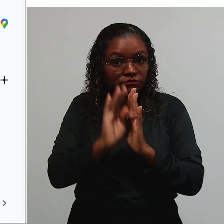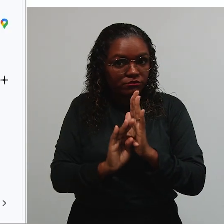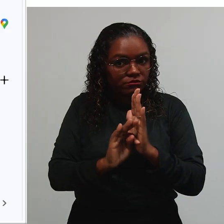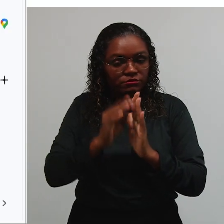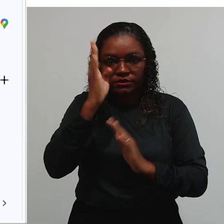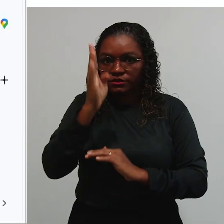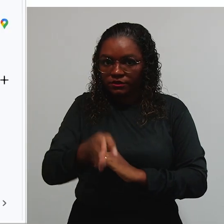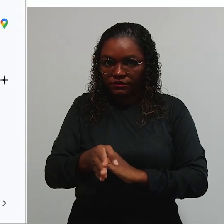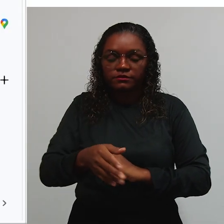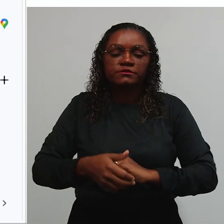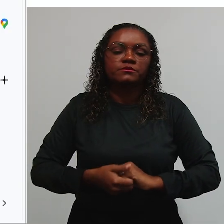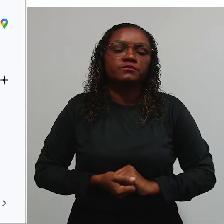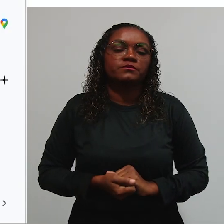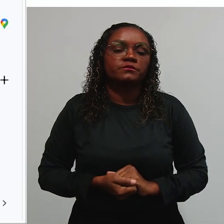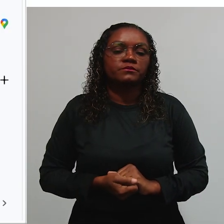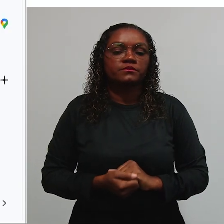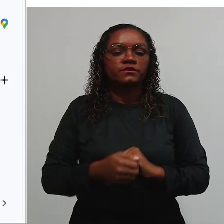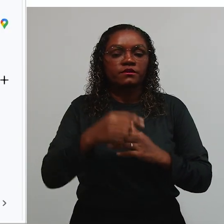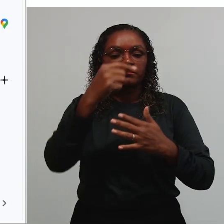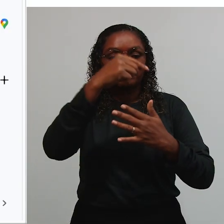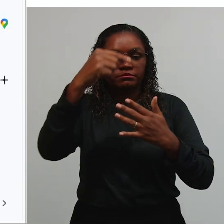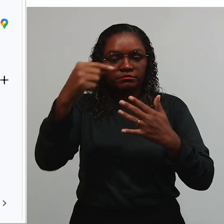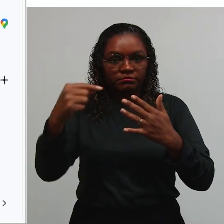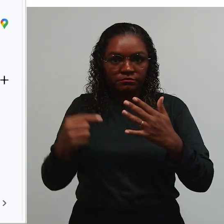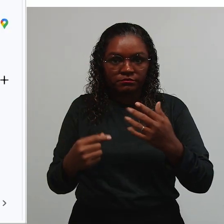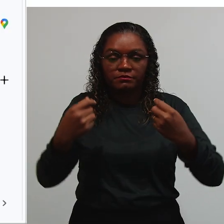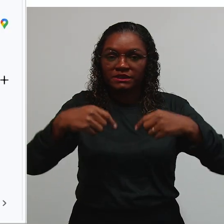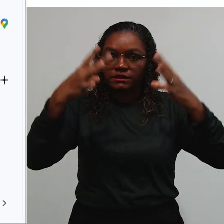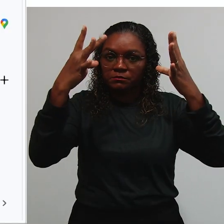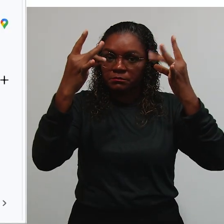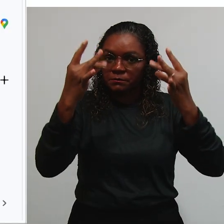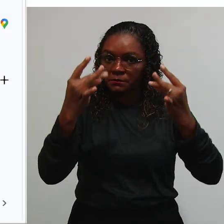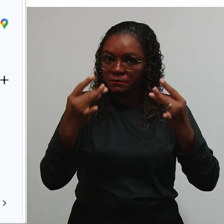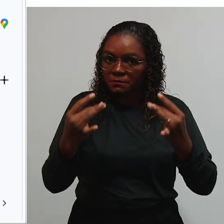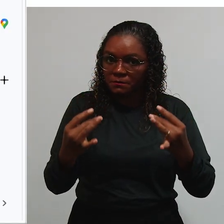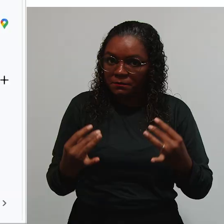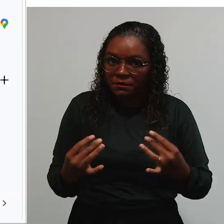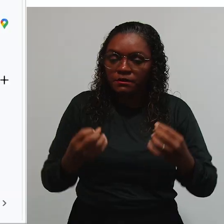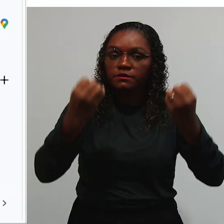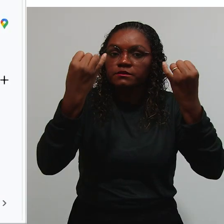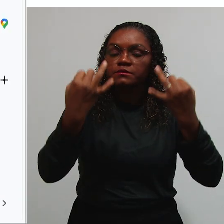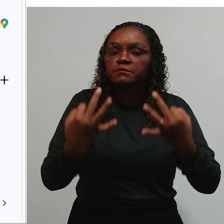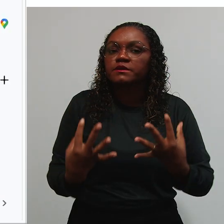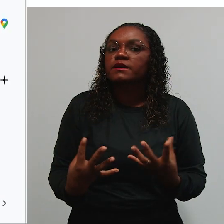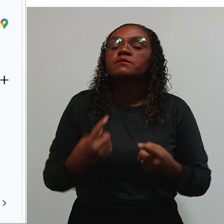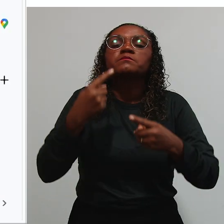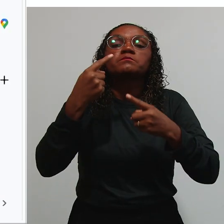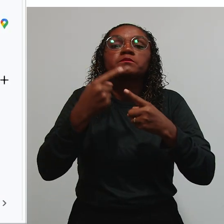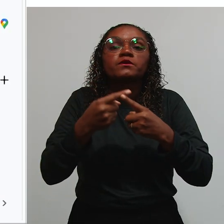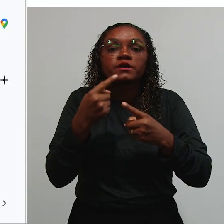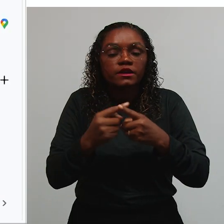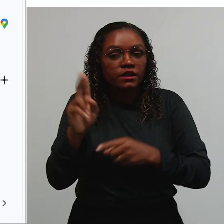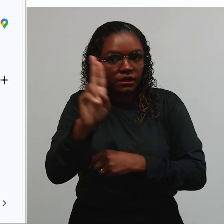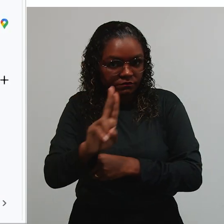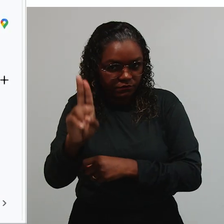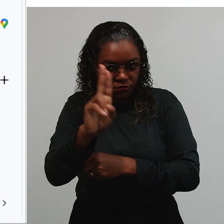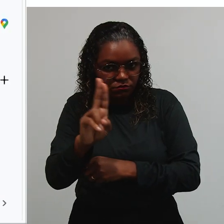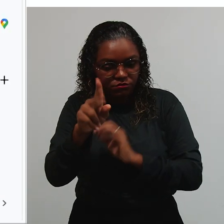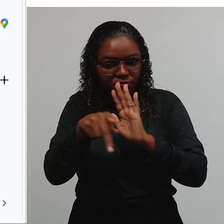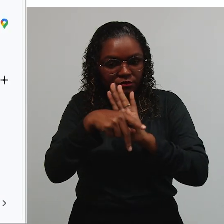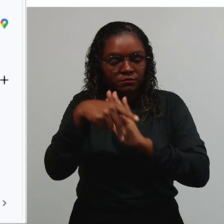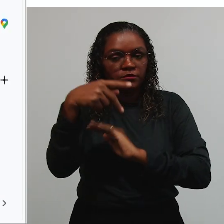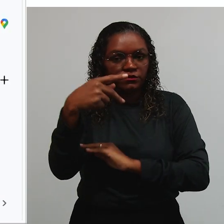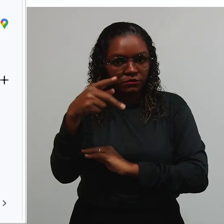texto aqui, né? Cada elemento deve ser detalhado, explique por que ele se aplica à sua investigação, ao